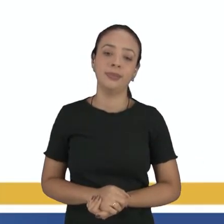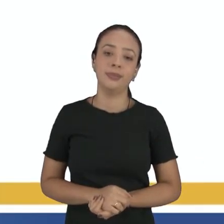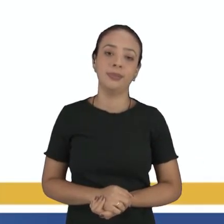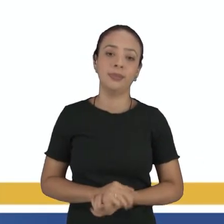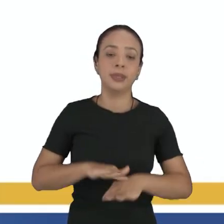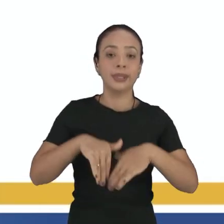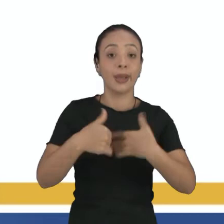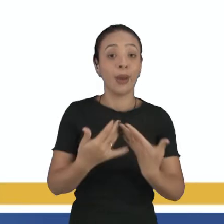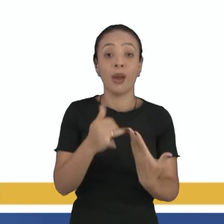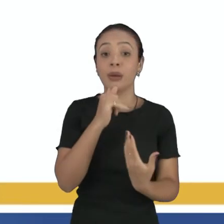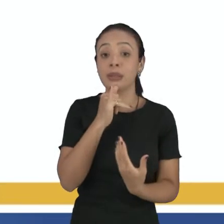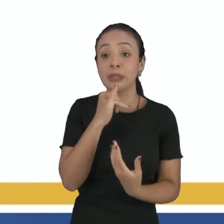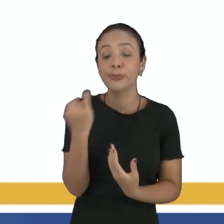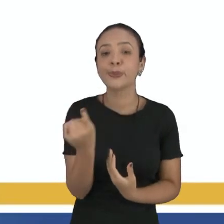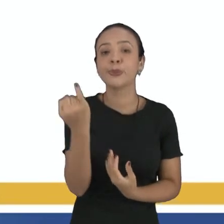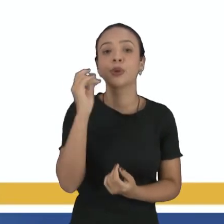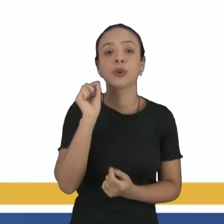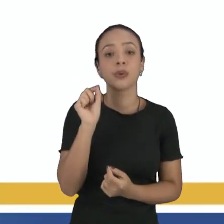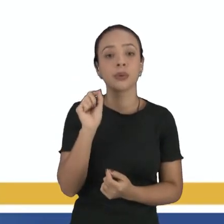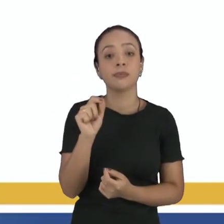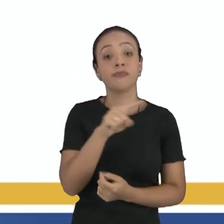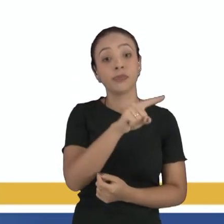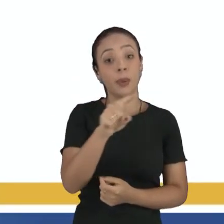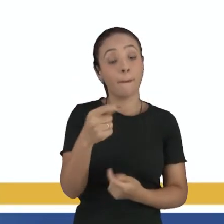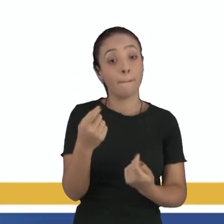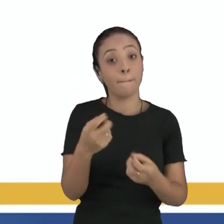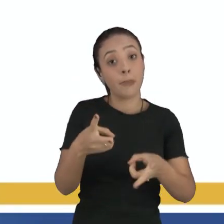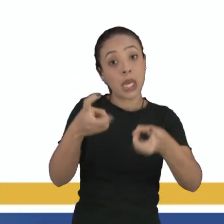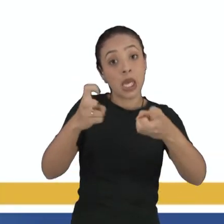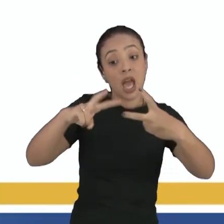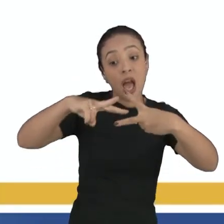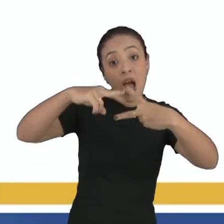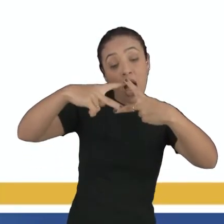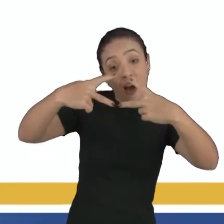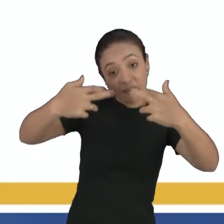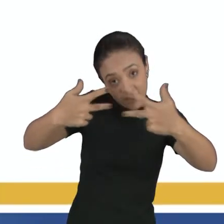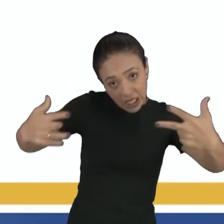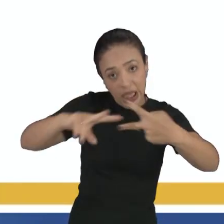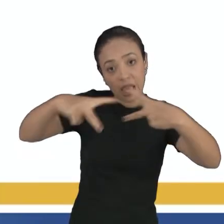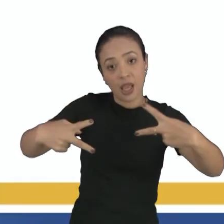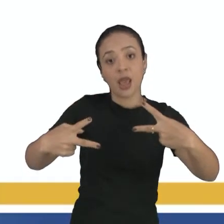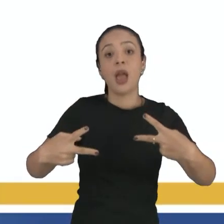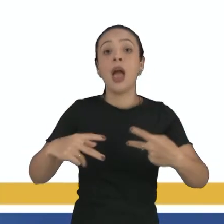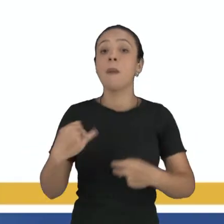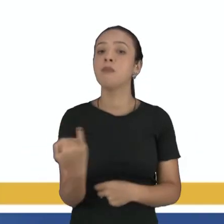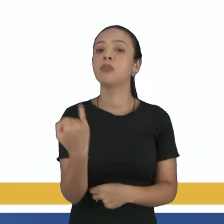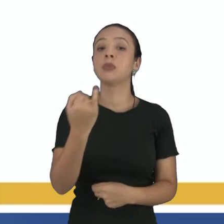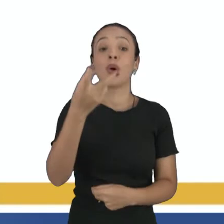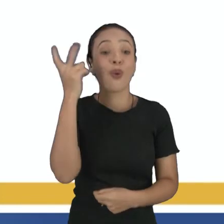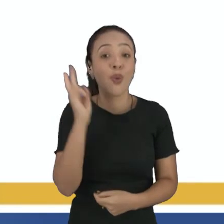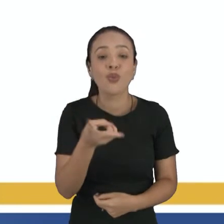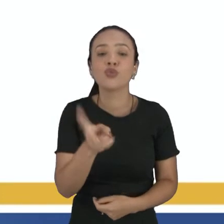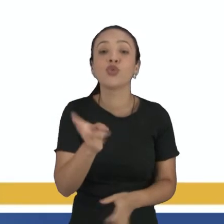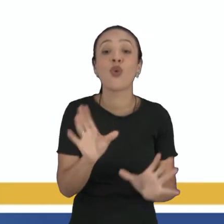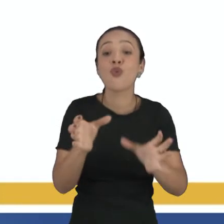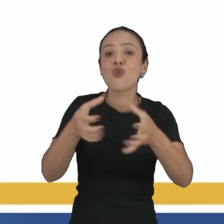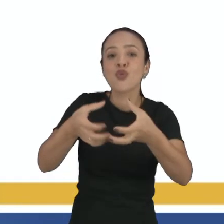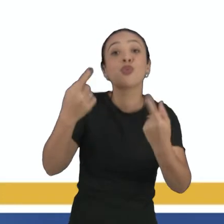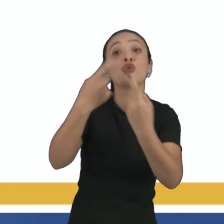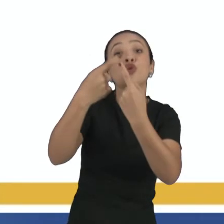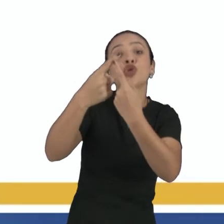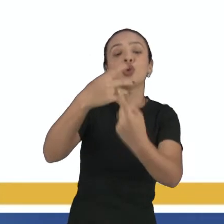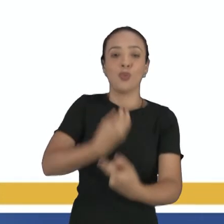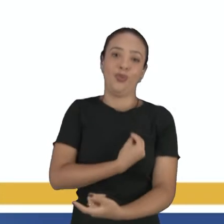gente? Então, esse exemplo é muito bom para você ver que a variabilidade genética ela é importante para a perpetuação da espécie, né?